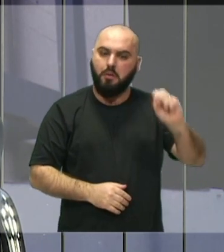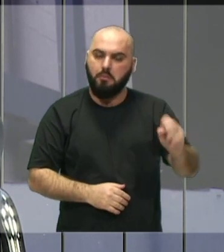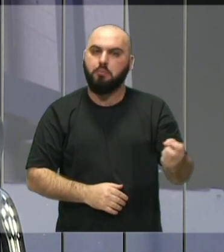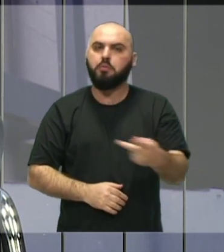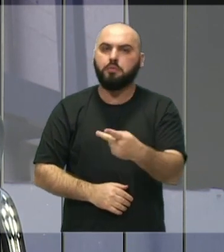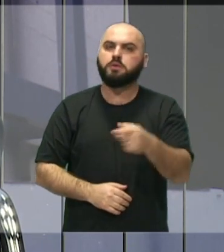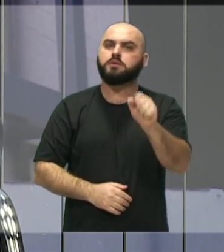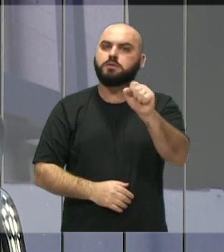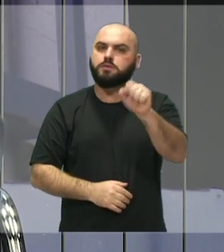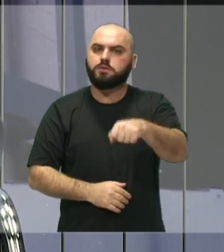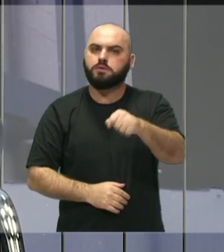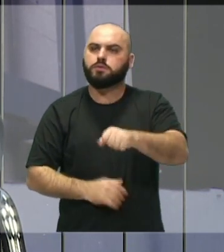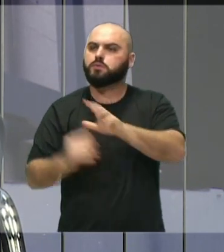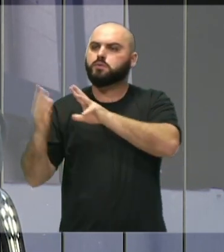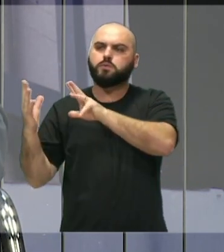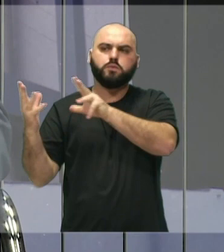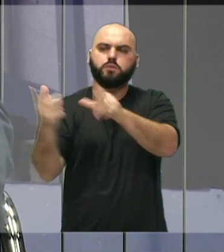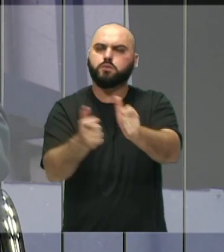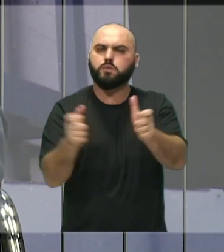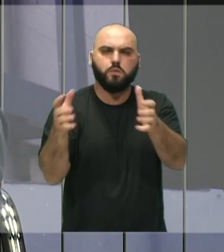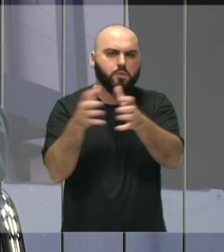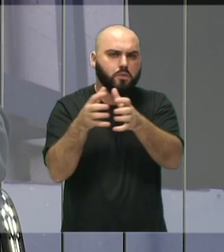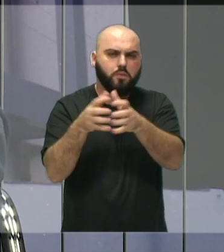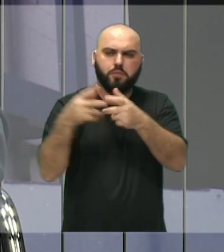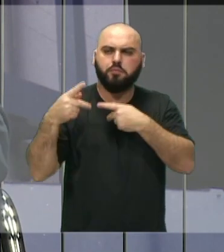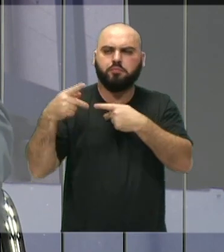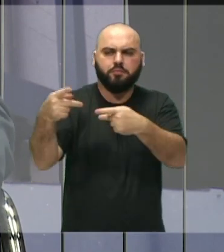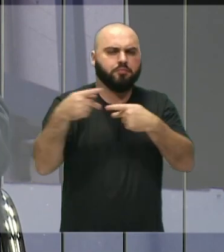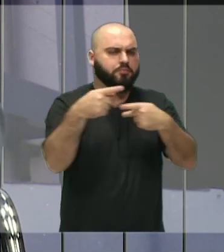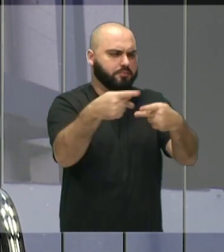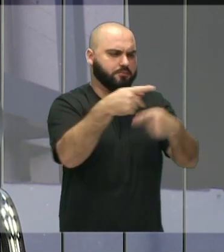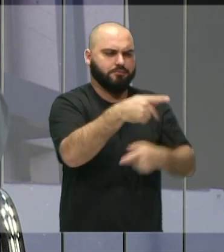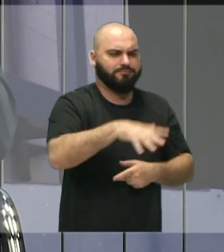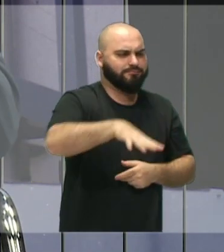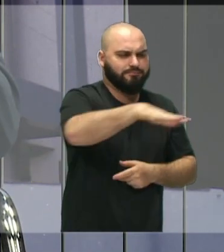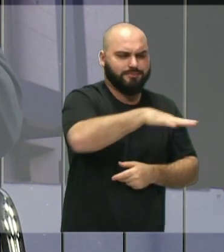todo, também convidado em diversas áreas de saúde, educação,